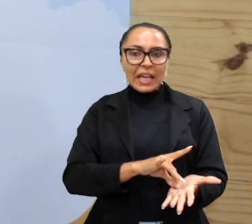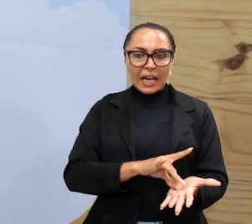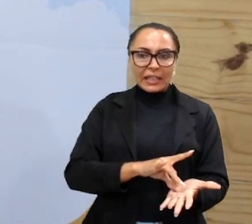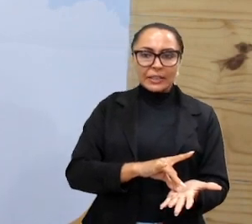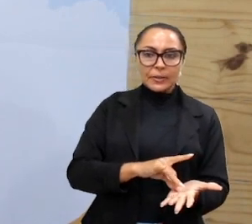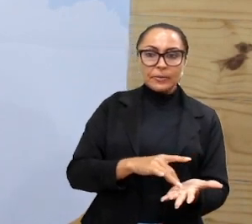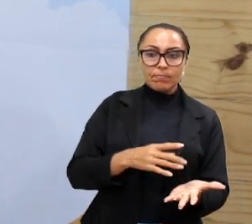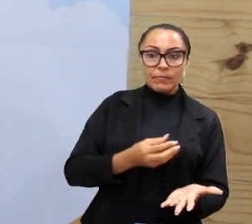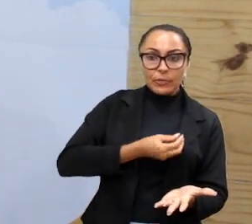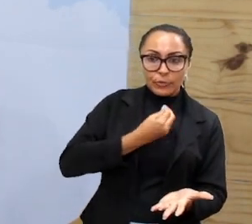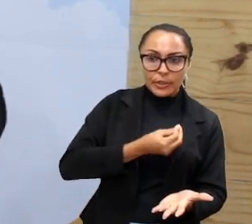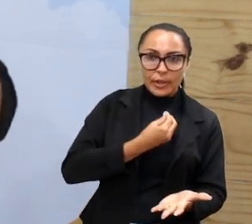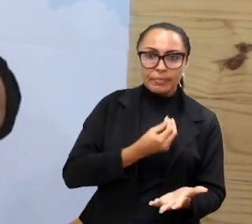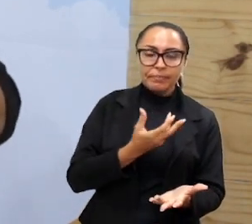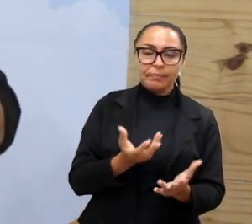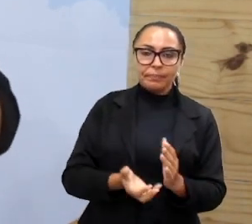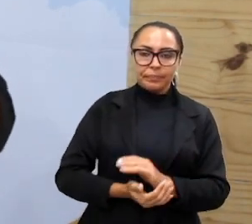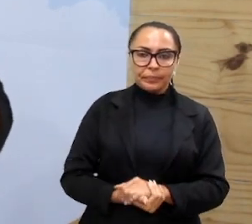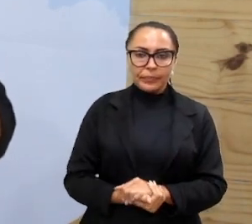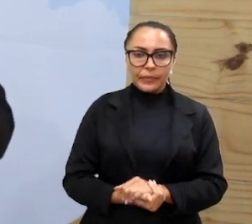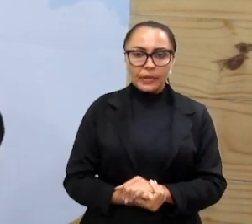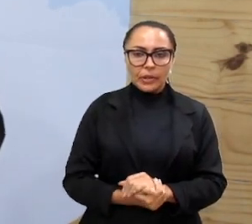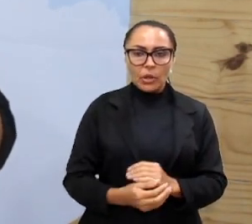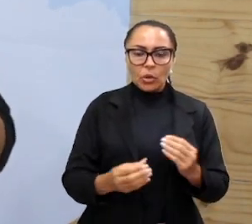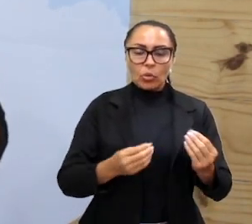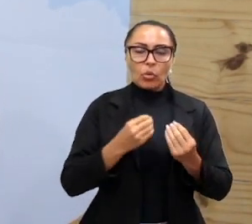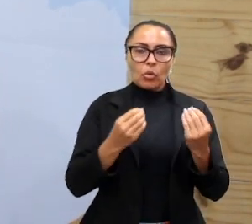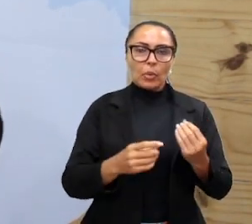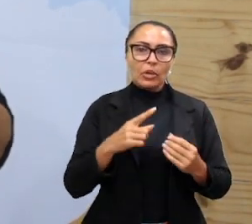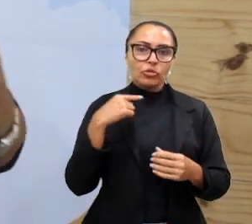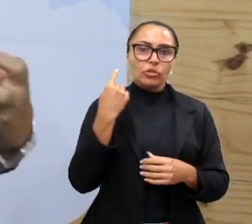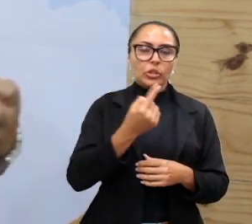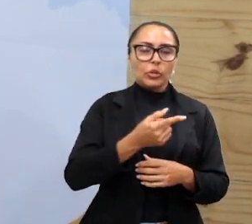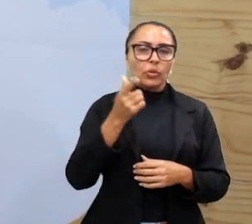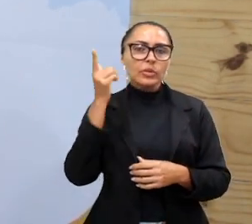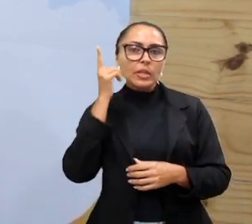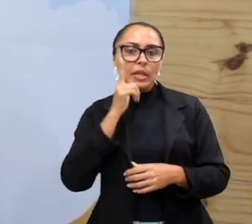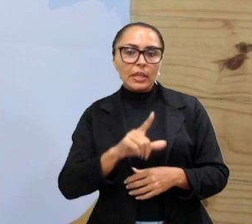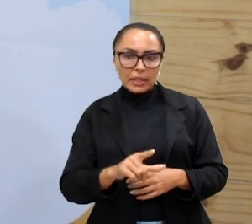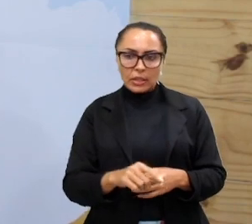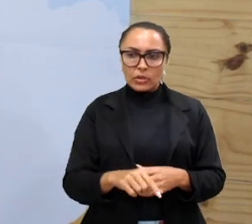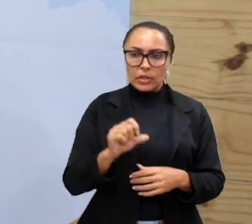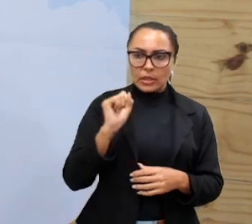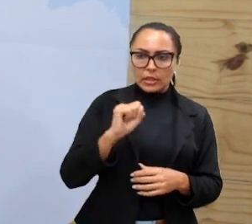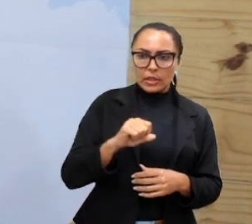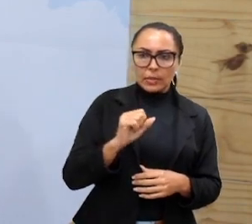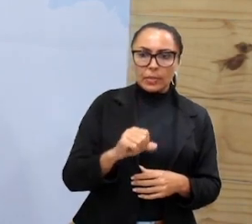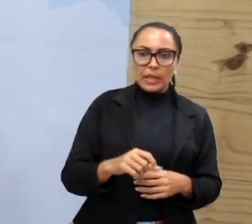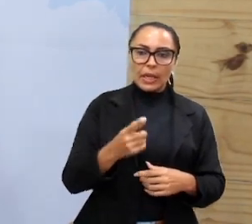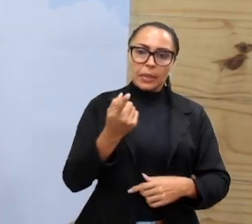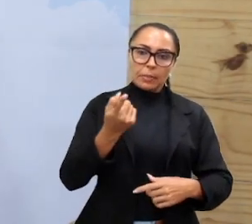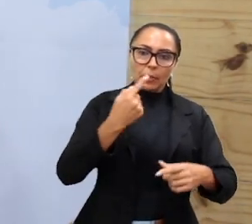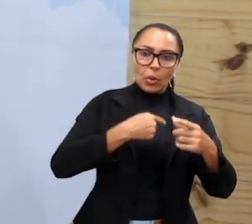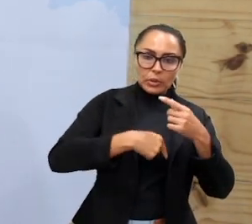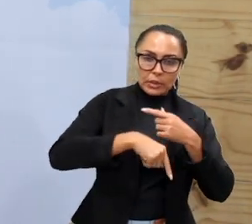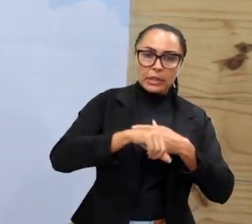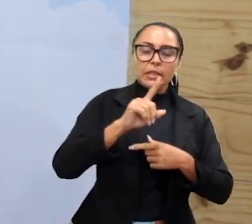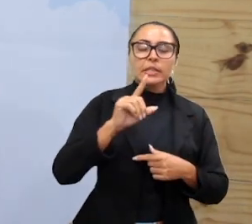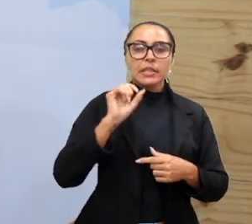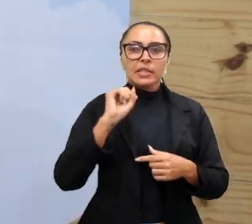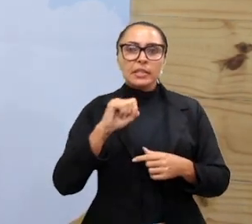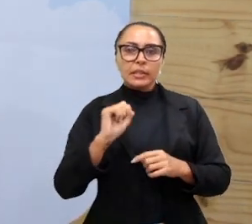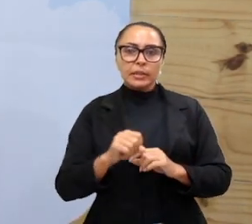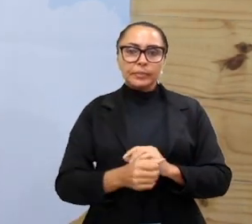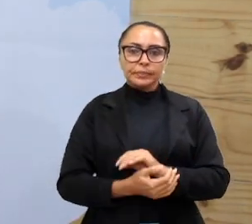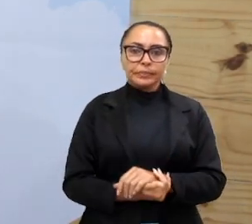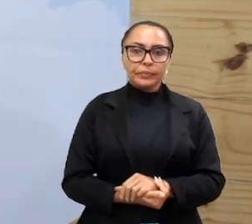vive, e como a gente consegue selecionar ou filtrar aquilo que é relevante e, digamos,